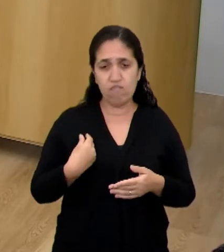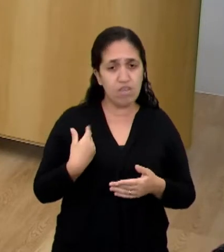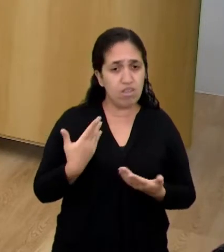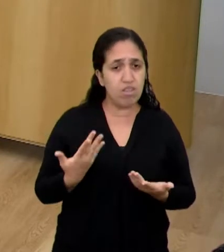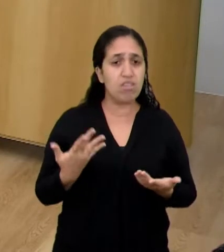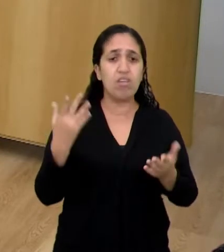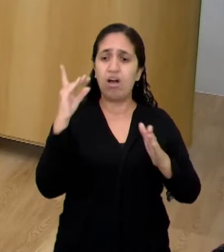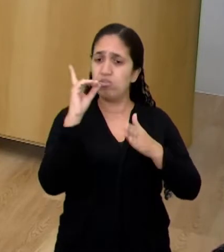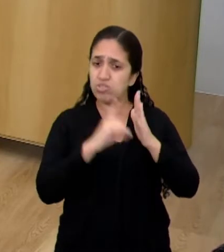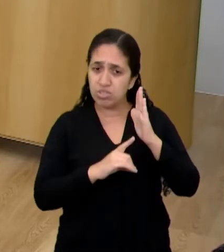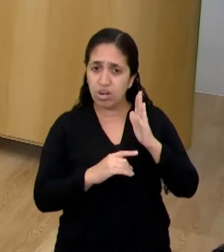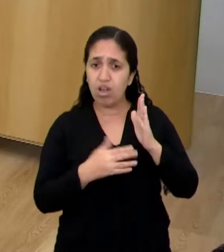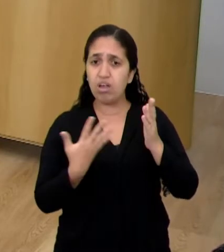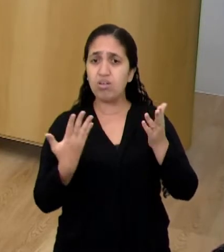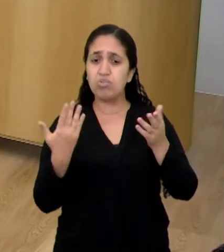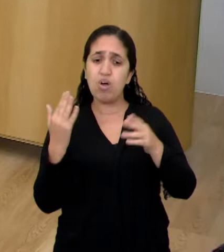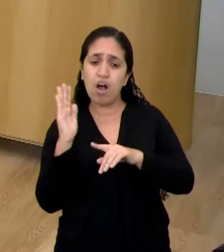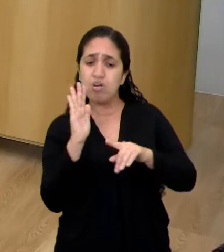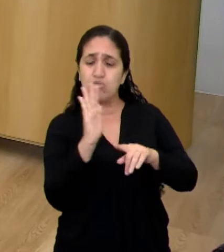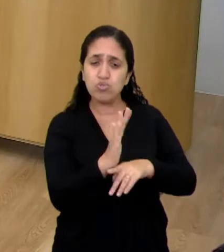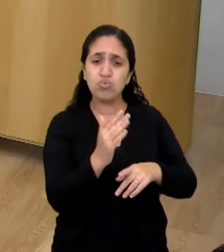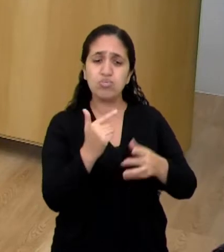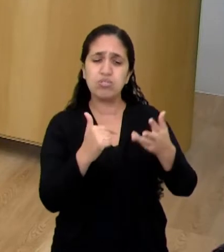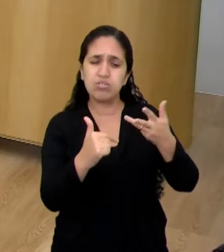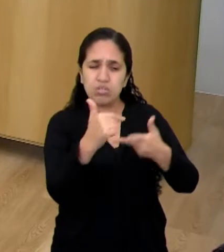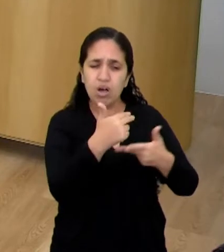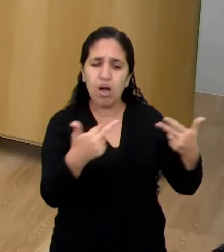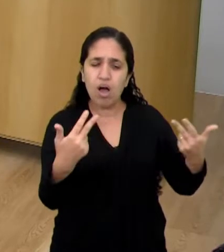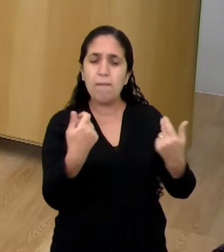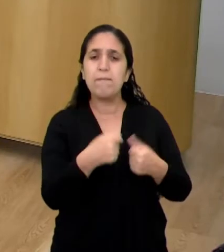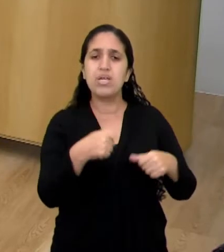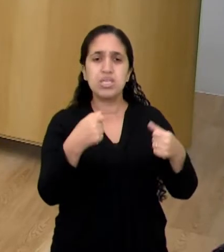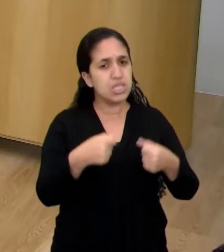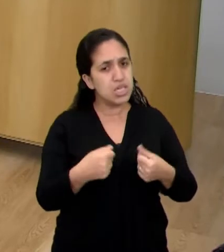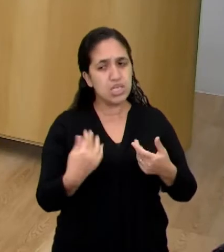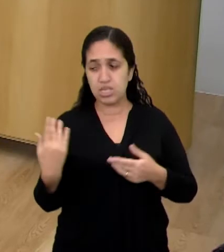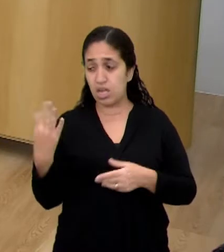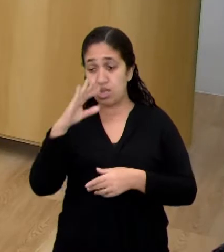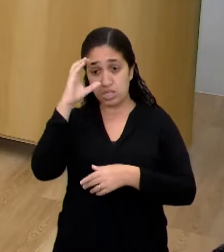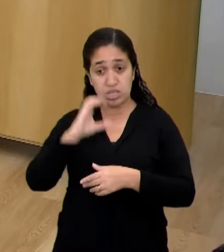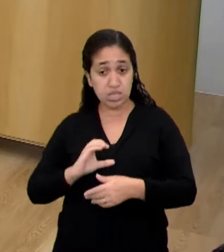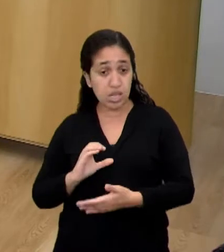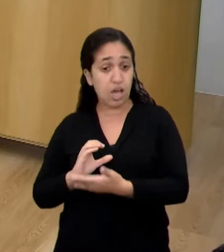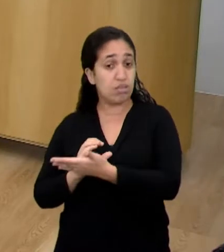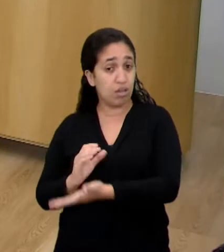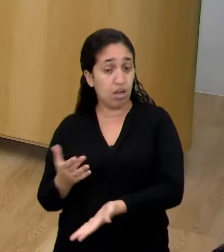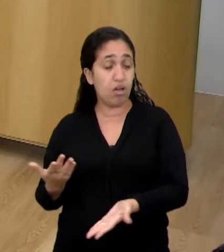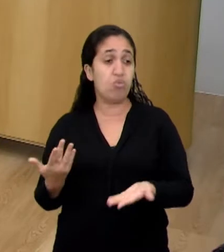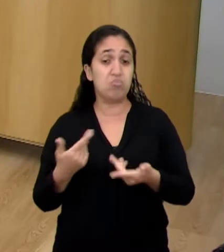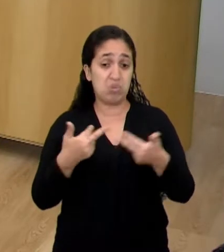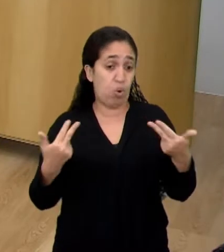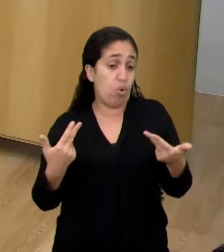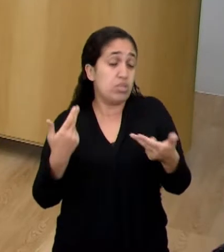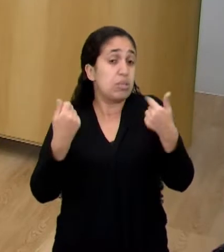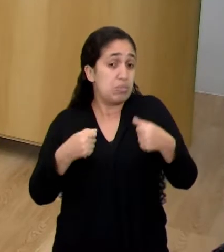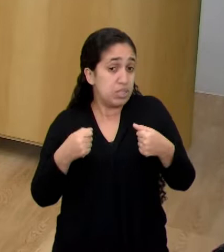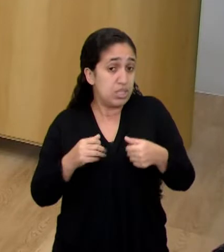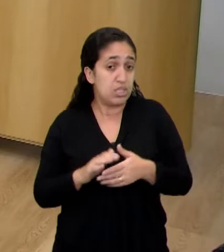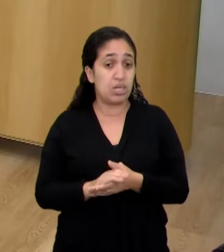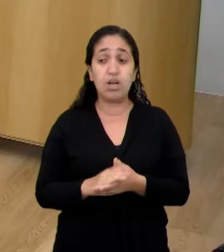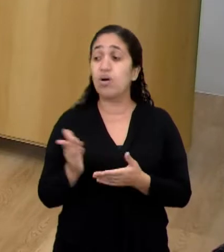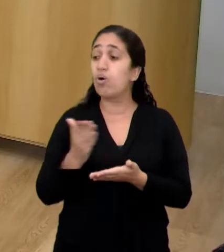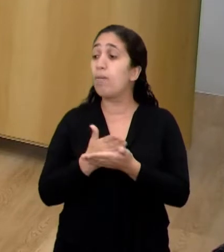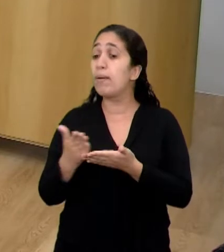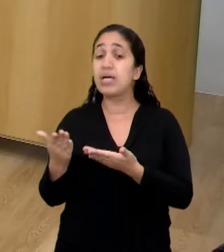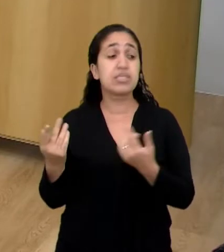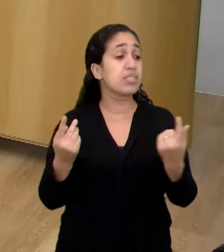ele as condições necessárias que ele precisa desse cidadão, ou essa pessoa, esse alguém? Quem começa agora? Começa a Vivi de